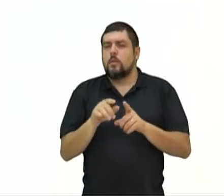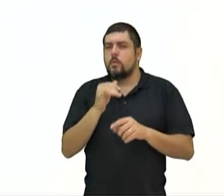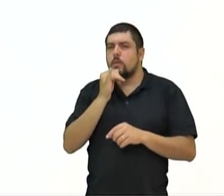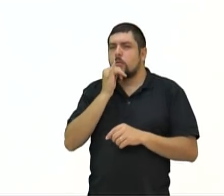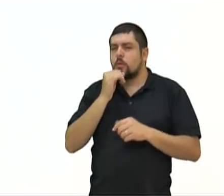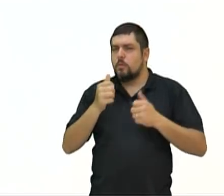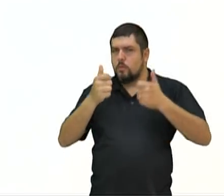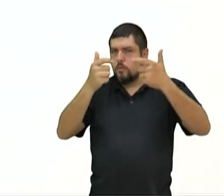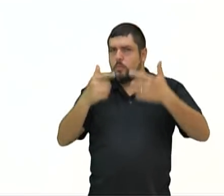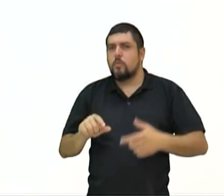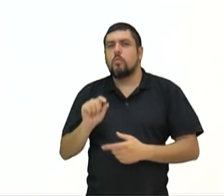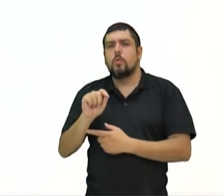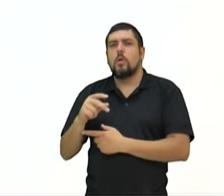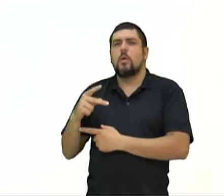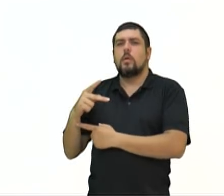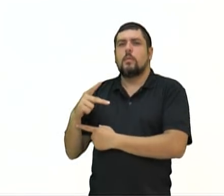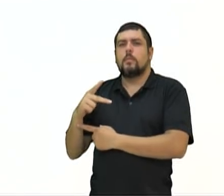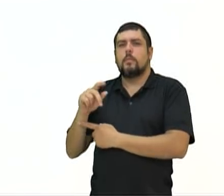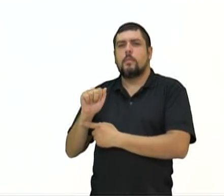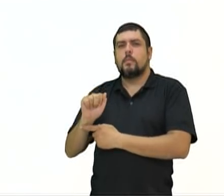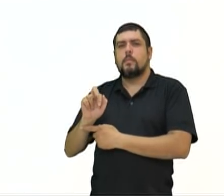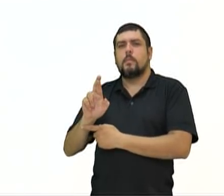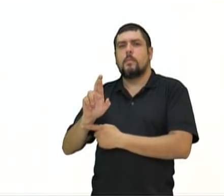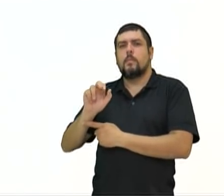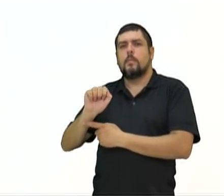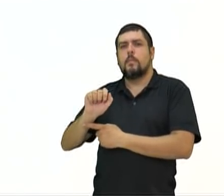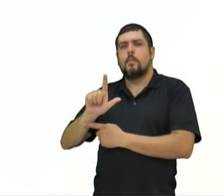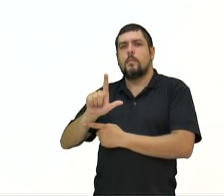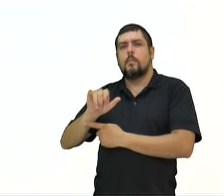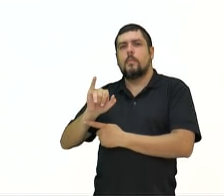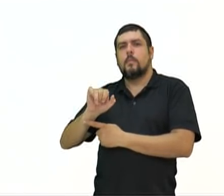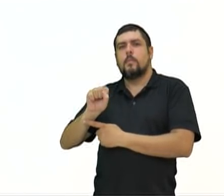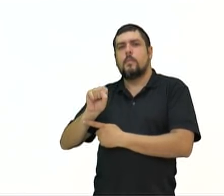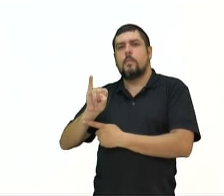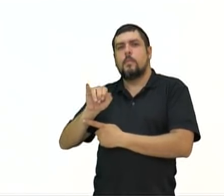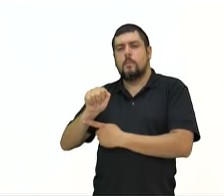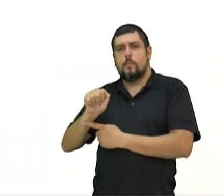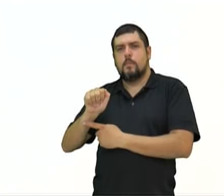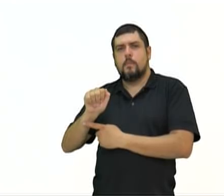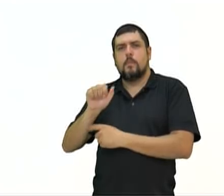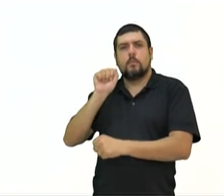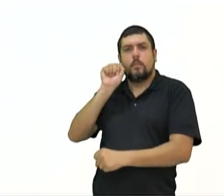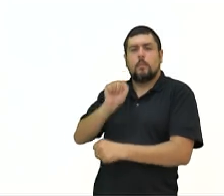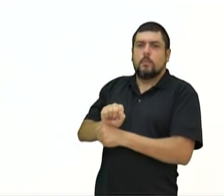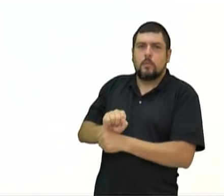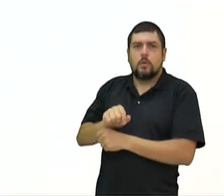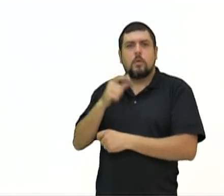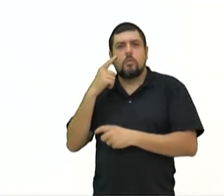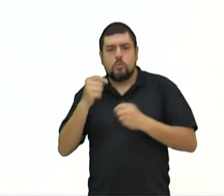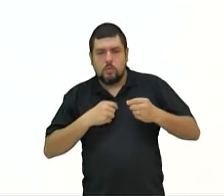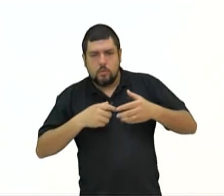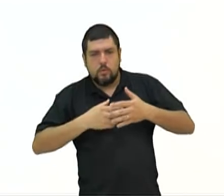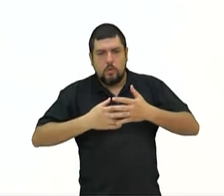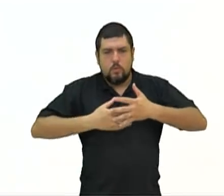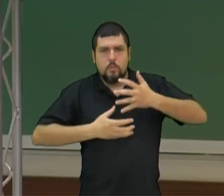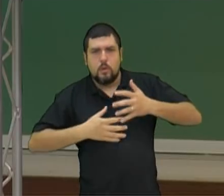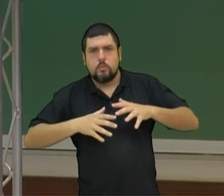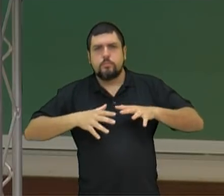a paralisia, que é a incapacidade de realizar movimentos. Então você já deve ter visto